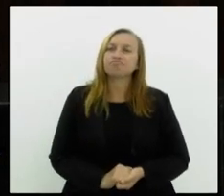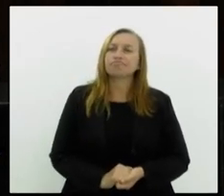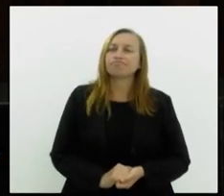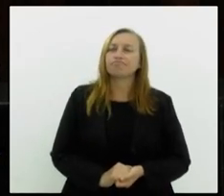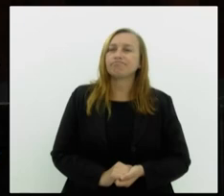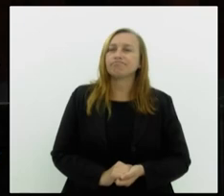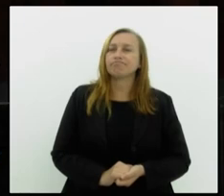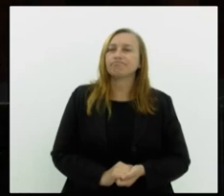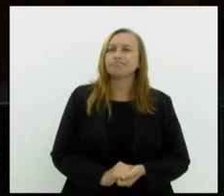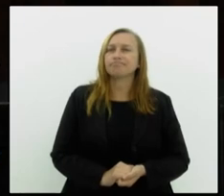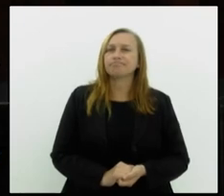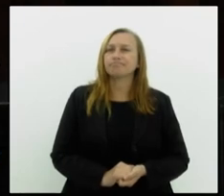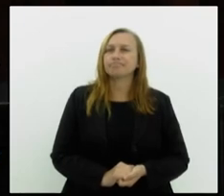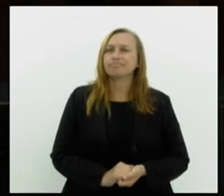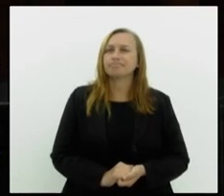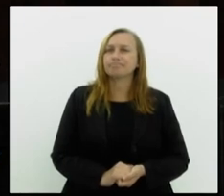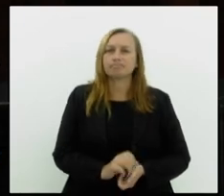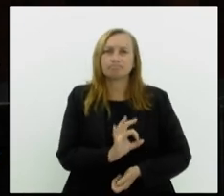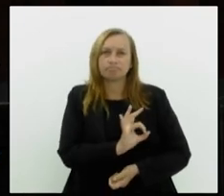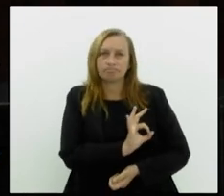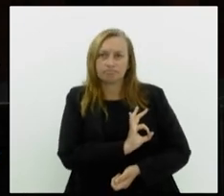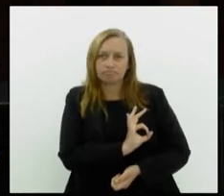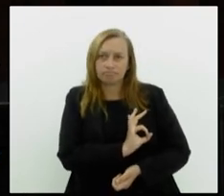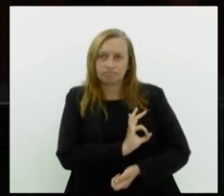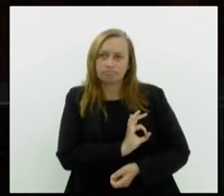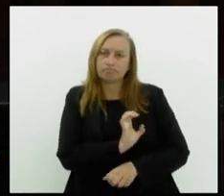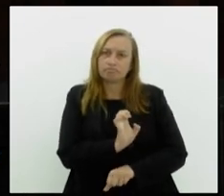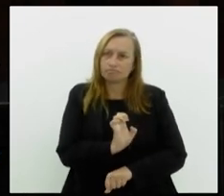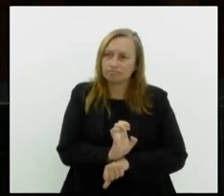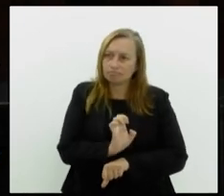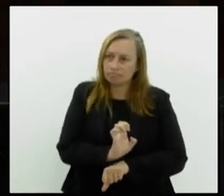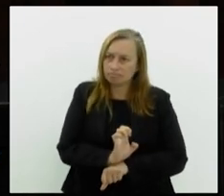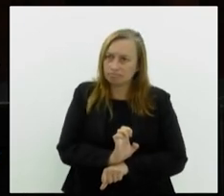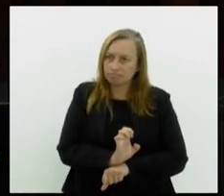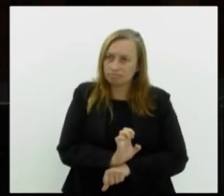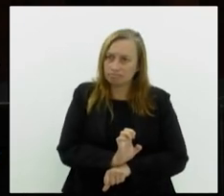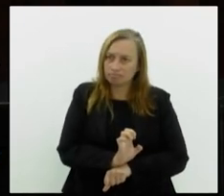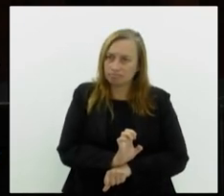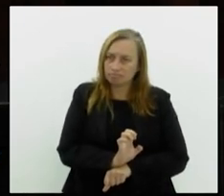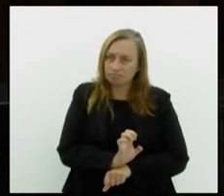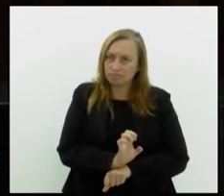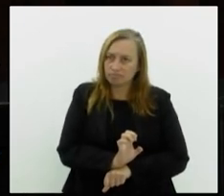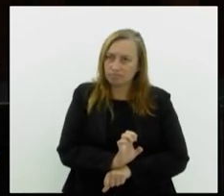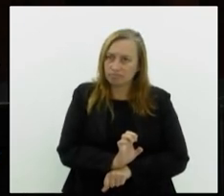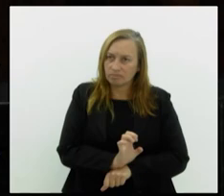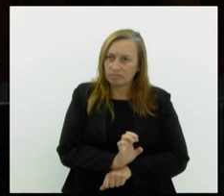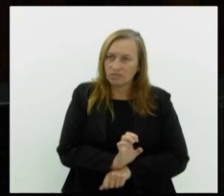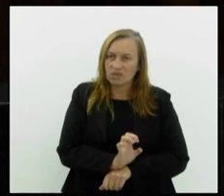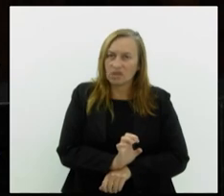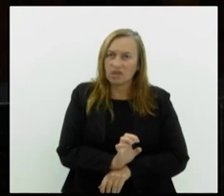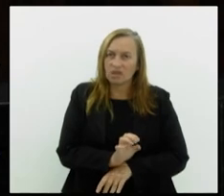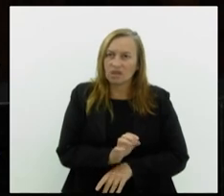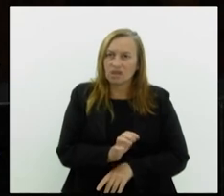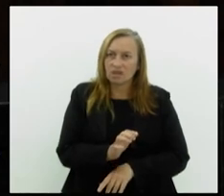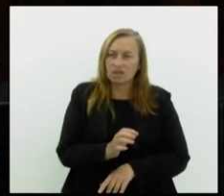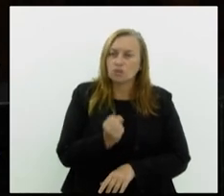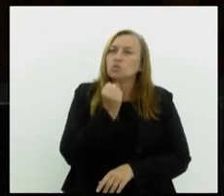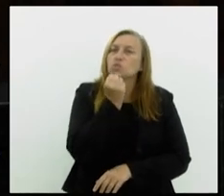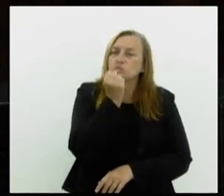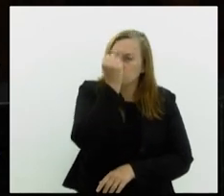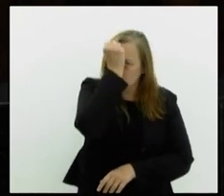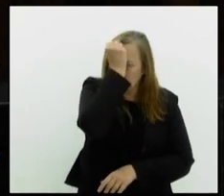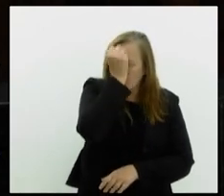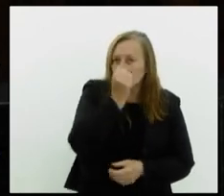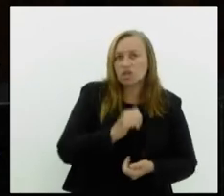sob o pretexto de que os policiais desse estado são policiais assassinos, são policiais terroristas,